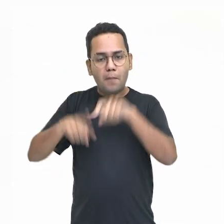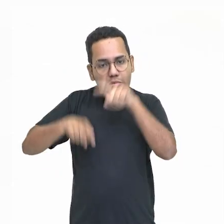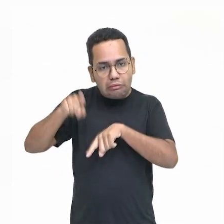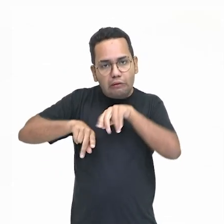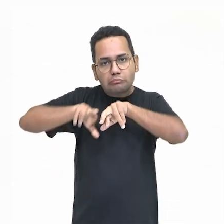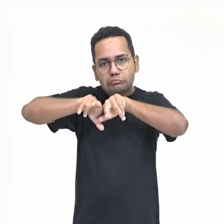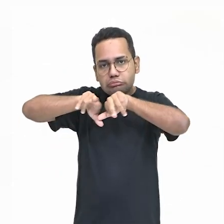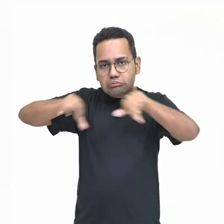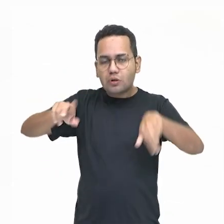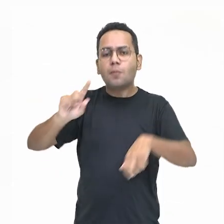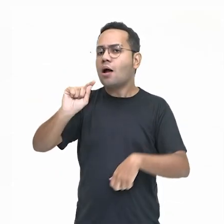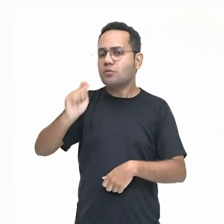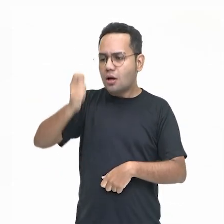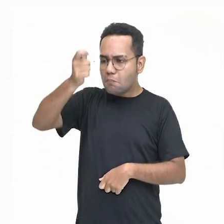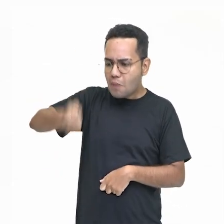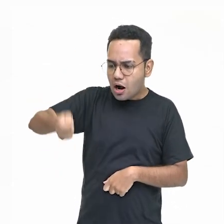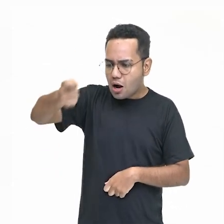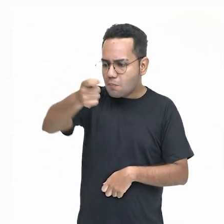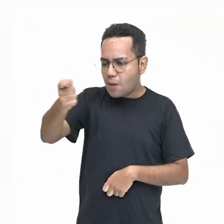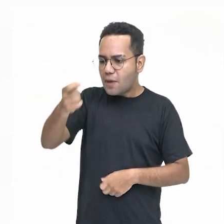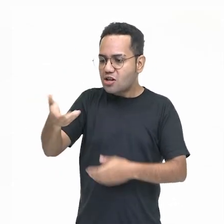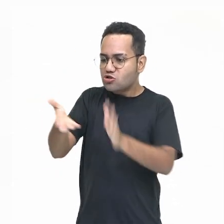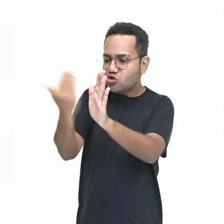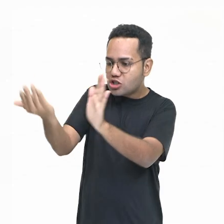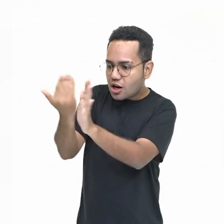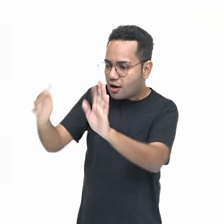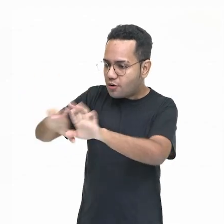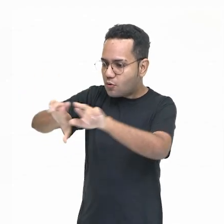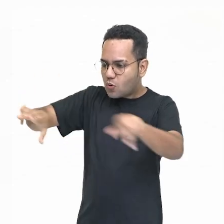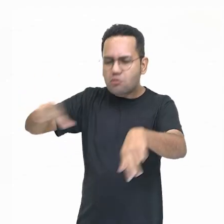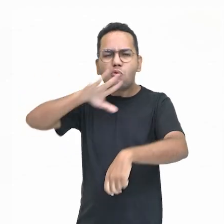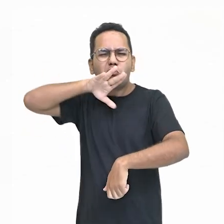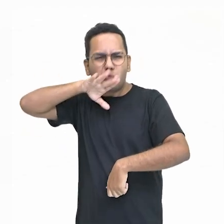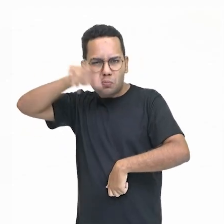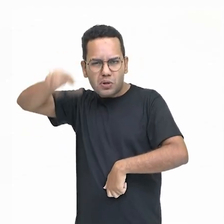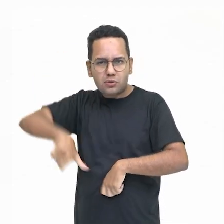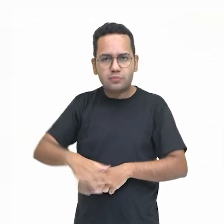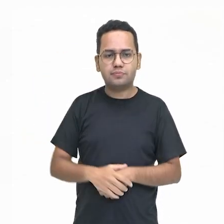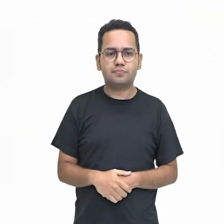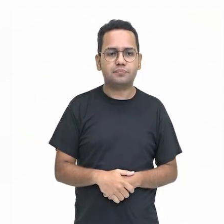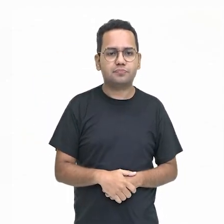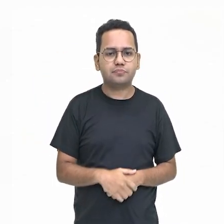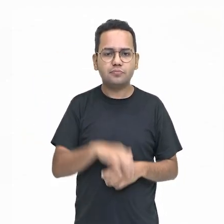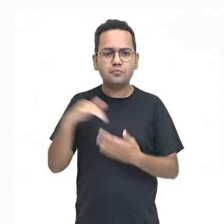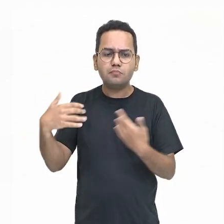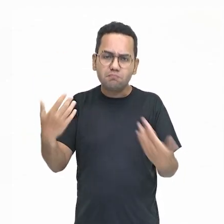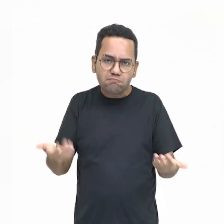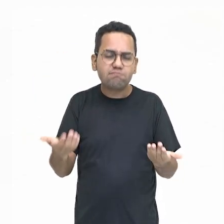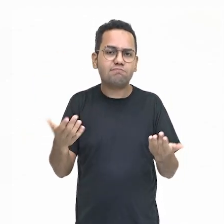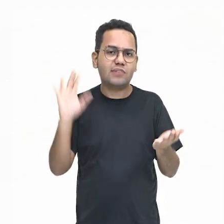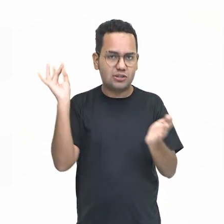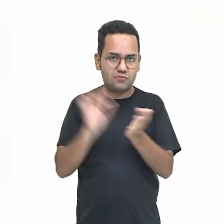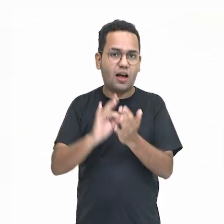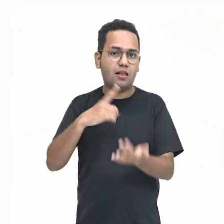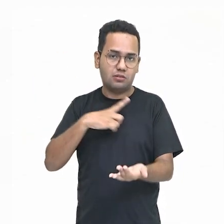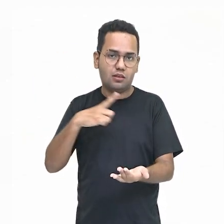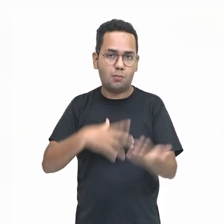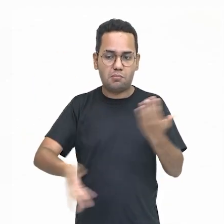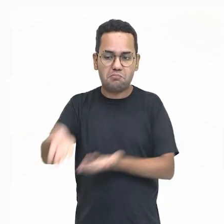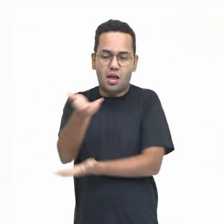benzeção. Desta forma, não podemos negar o pluralismo religioso aqui na